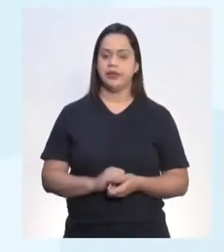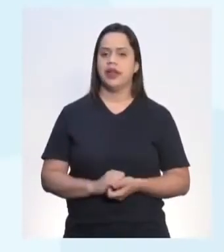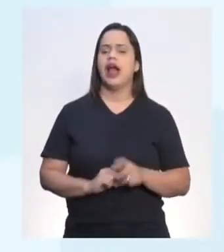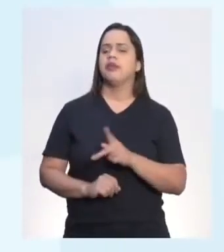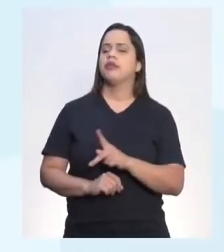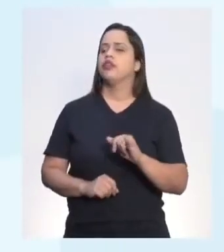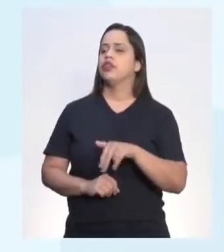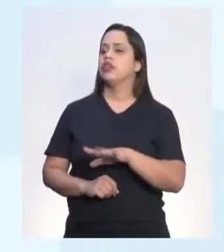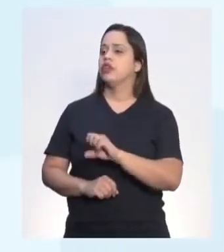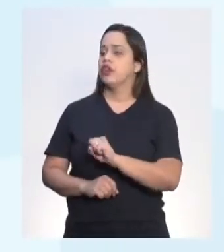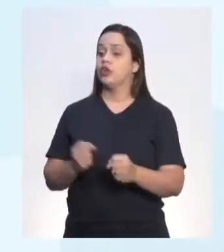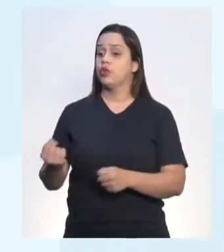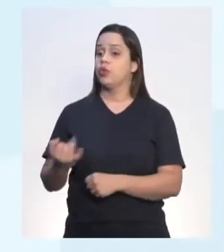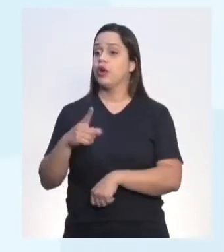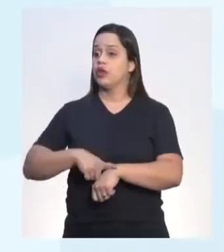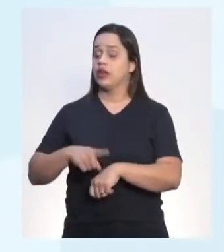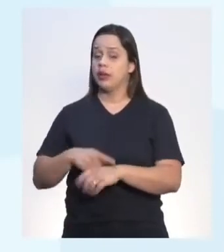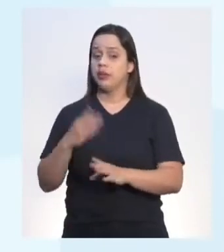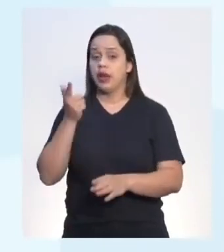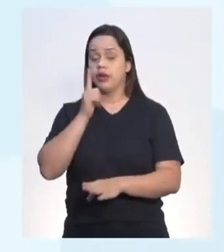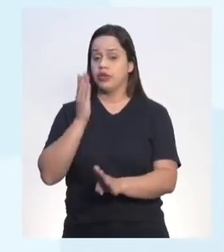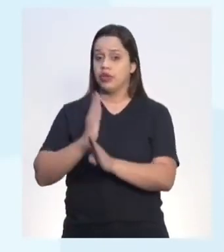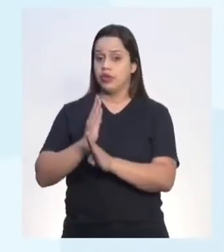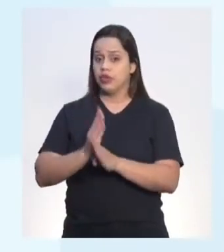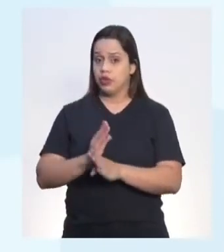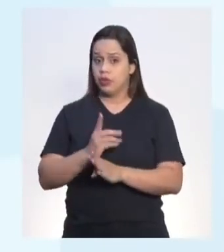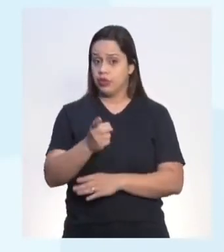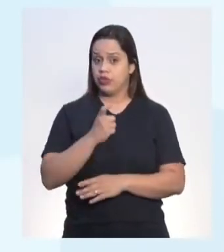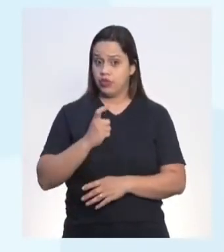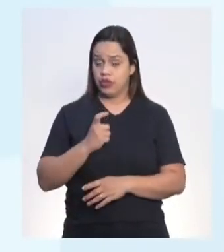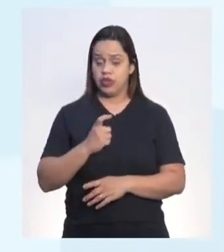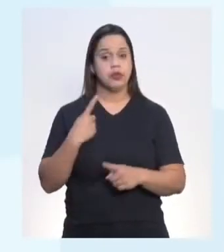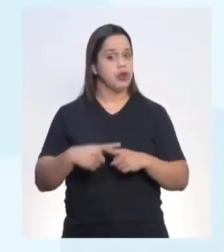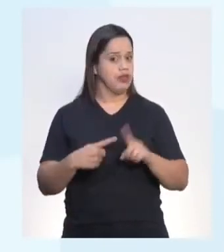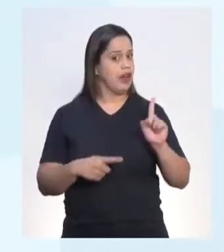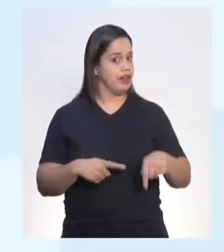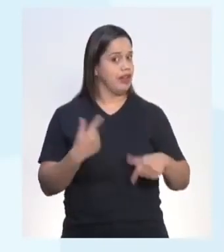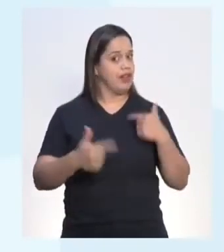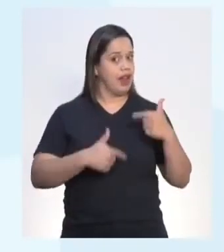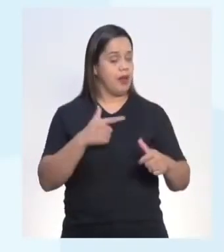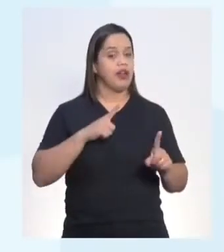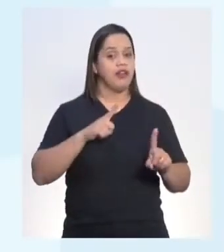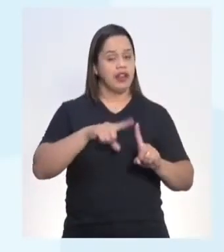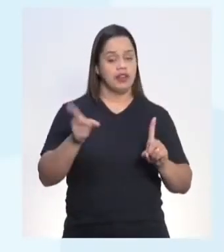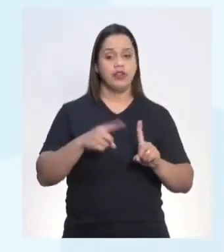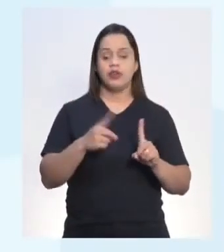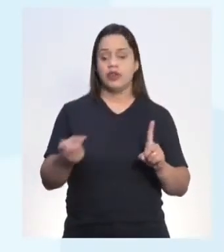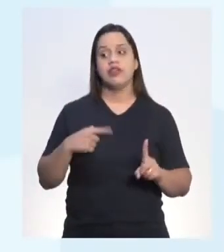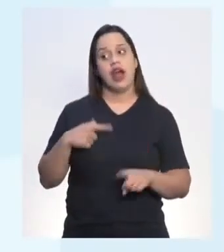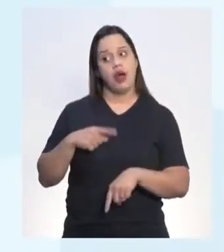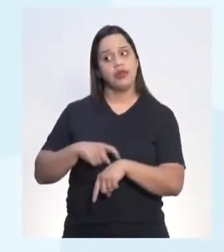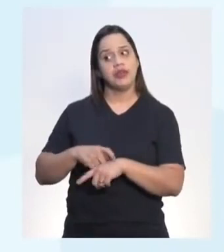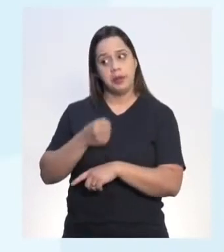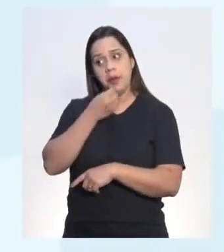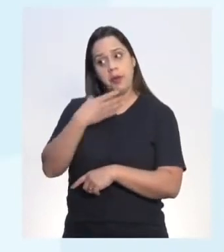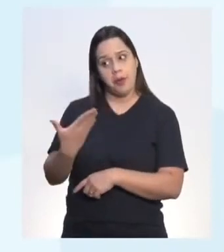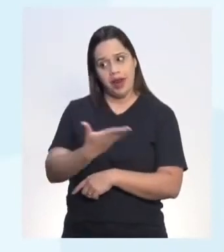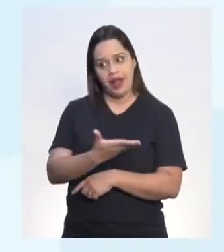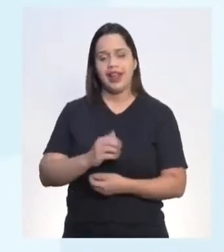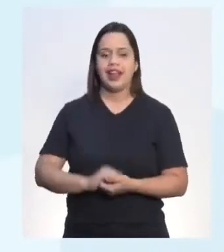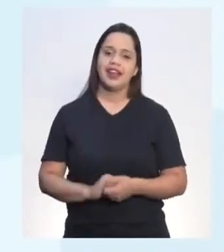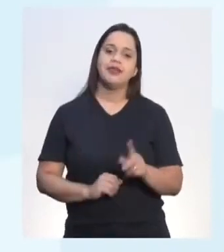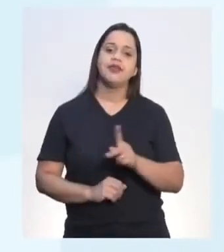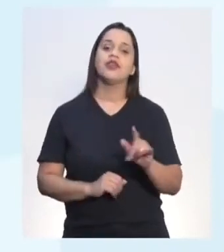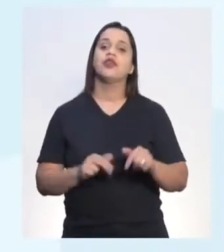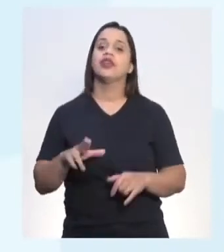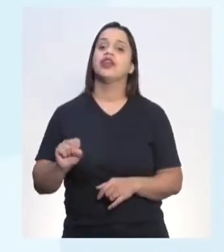Inês, quanto tempo eles vão ter para descobrir o valor do x? Lembrando que vai dar um trabalho aí, vai ter uma distributiva. Vê se você dá um tempo bom aí para eles. Hein,